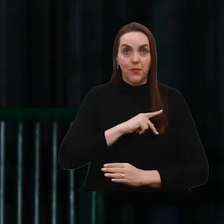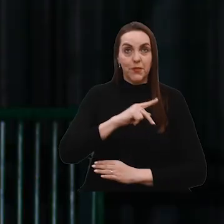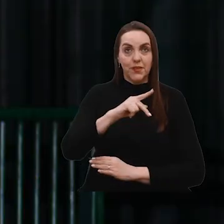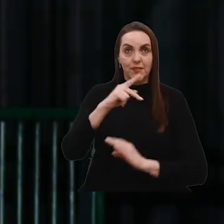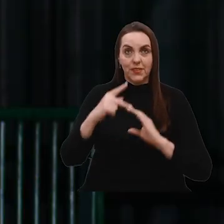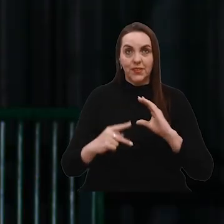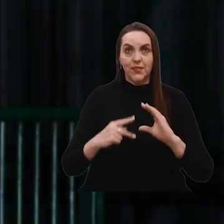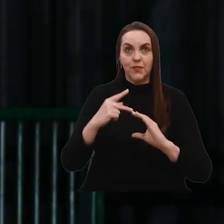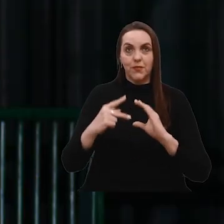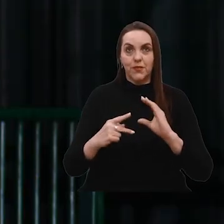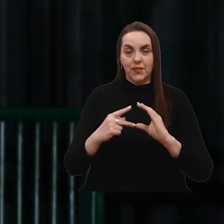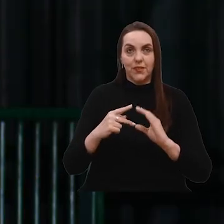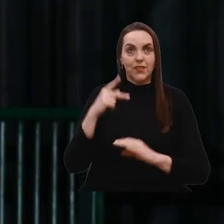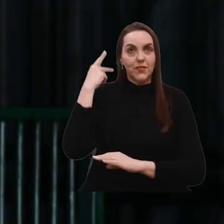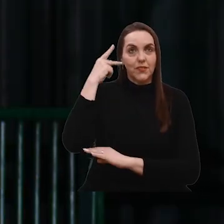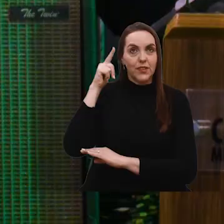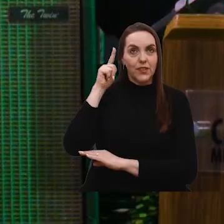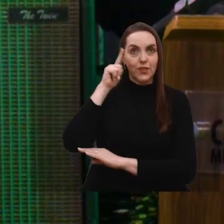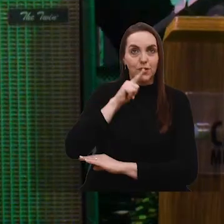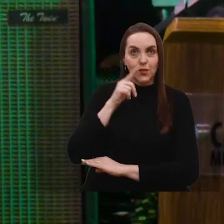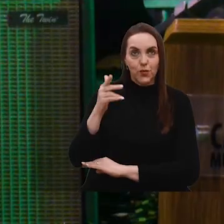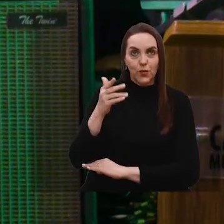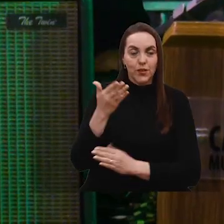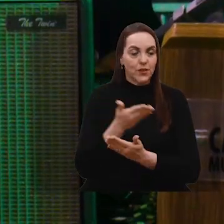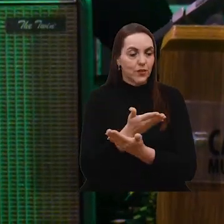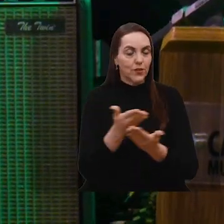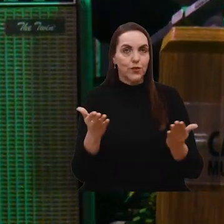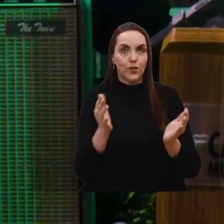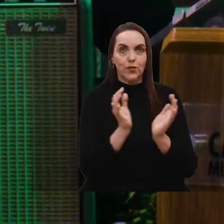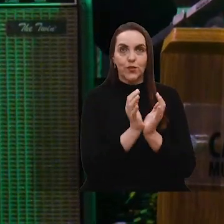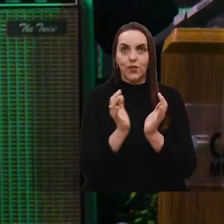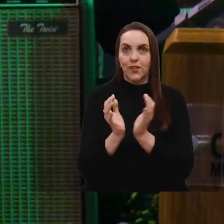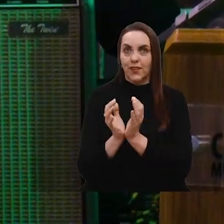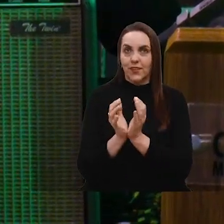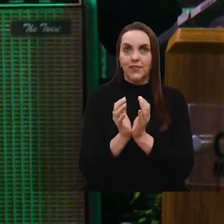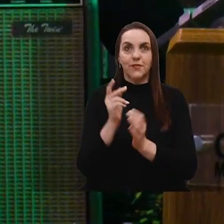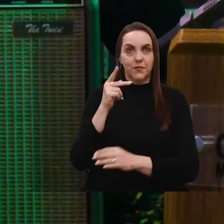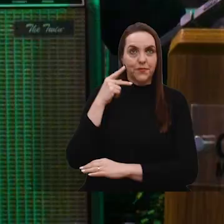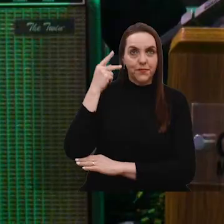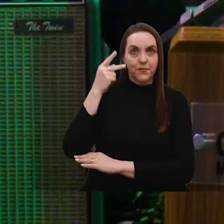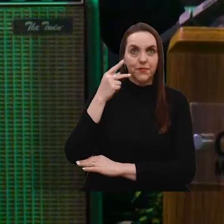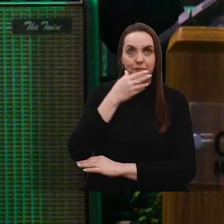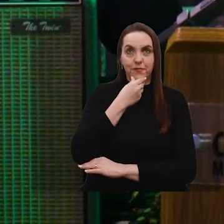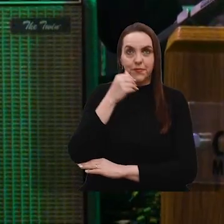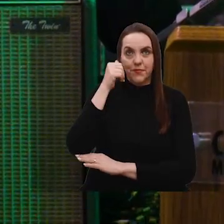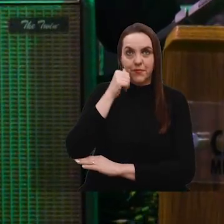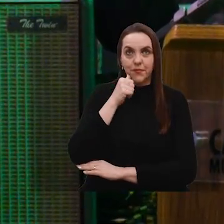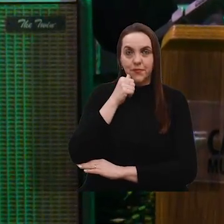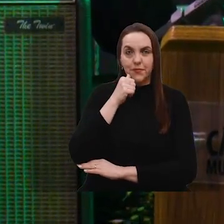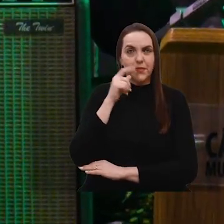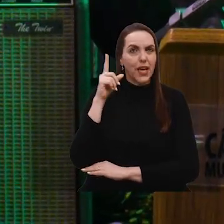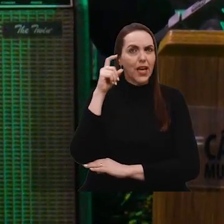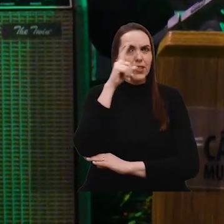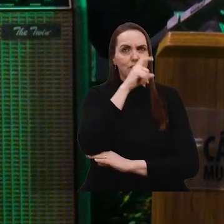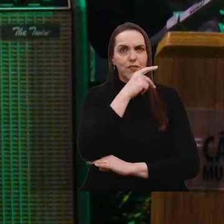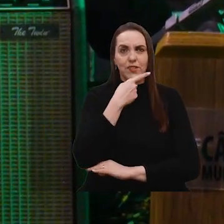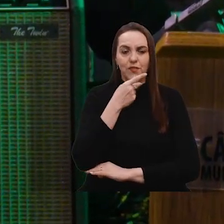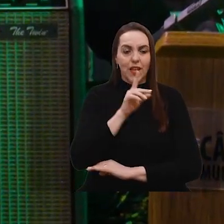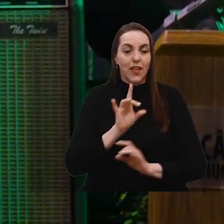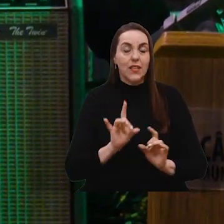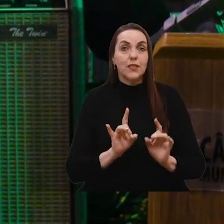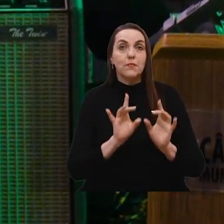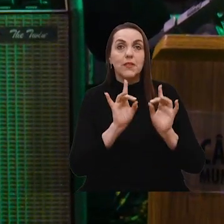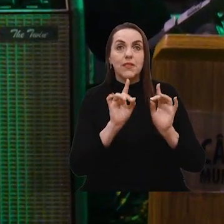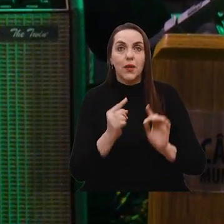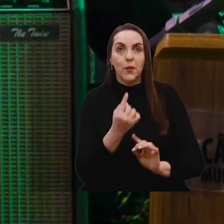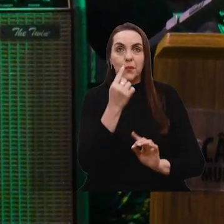protocolo, ao presidente da Câmara de Vereadores, vereador Lucas Carinhato, e a todos os colegas vereadores. É difícil